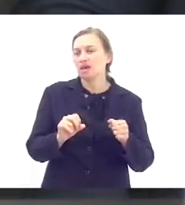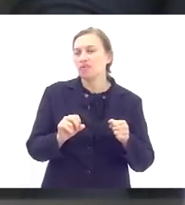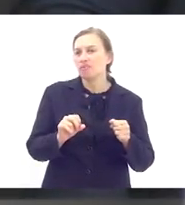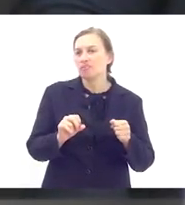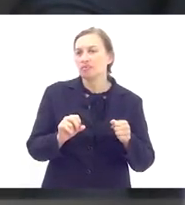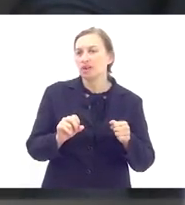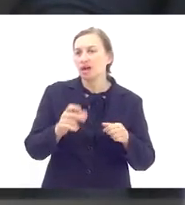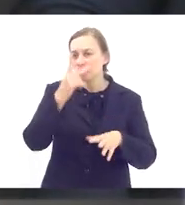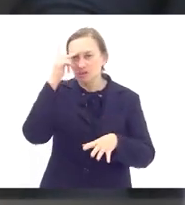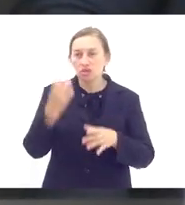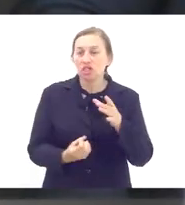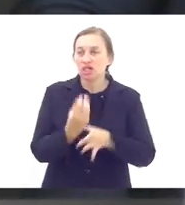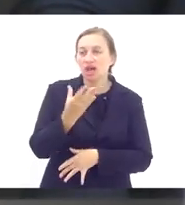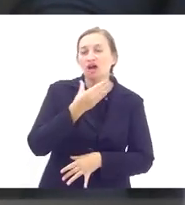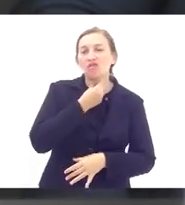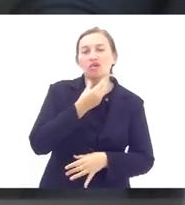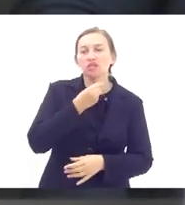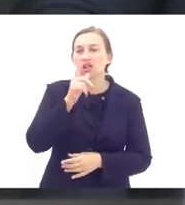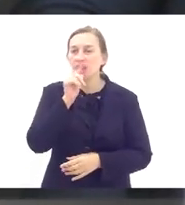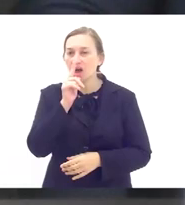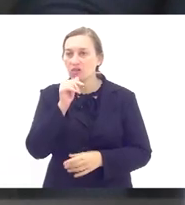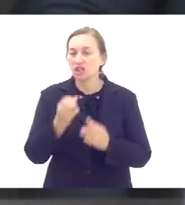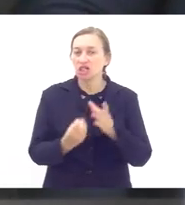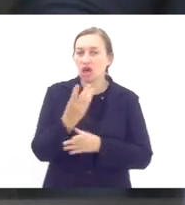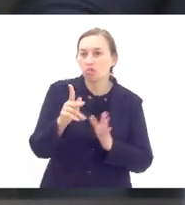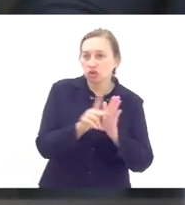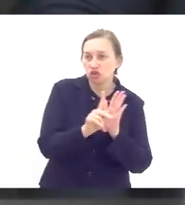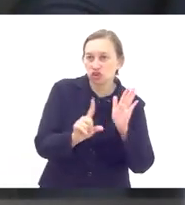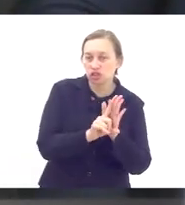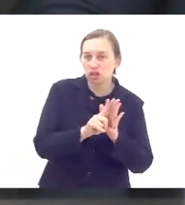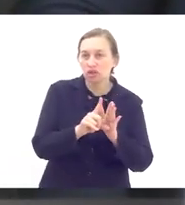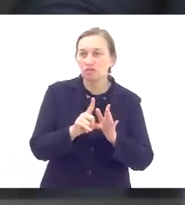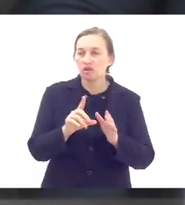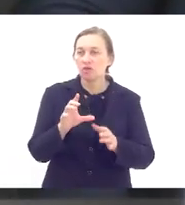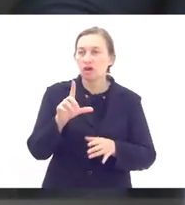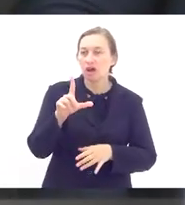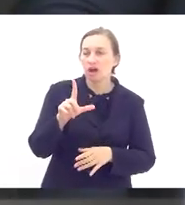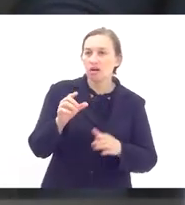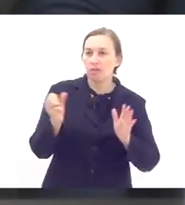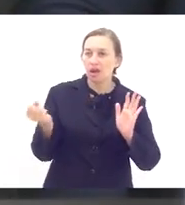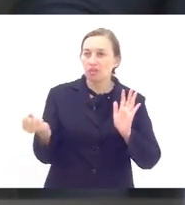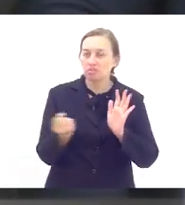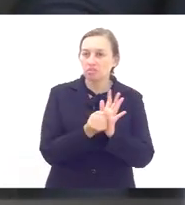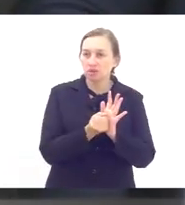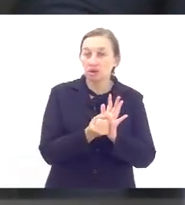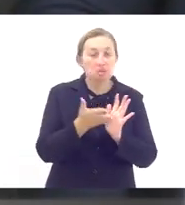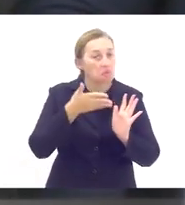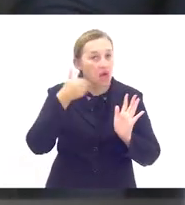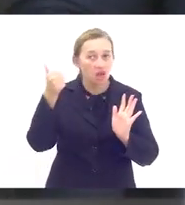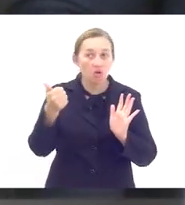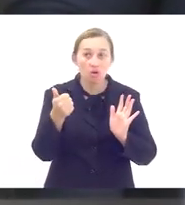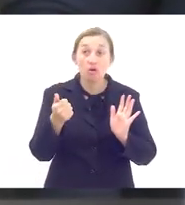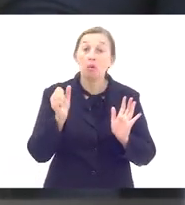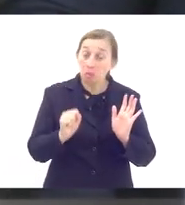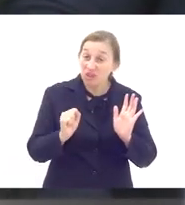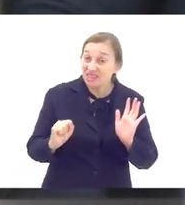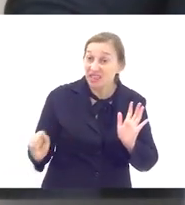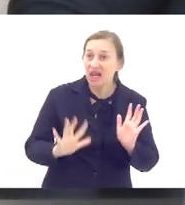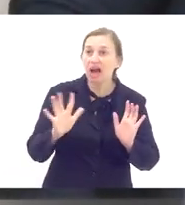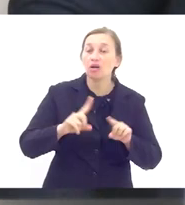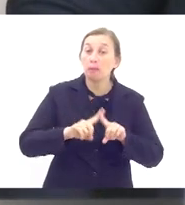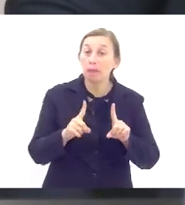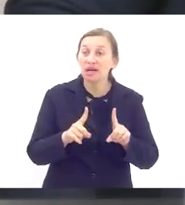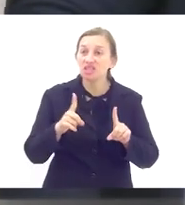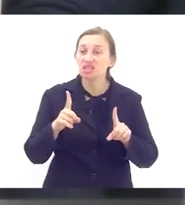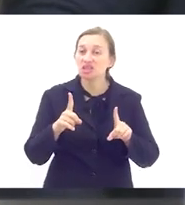num projeto de lei para que a gente possa dificultar, fazer um lacre melhor e que seja um pouco até mais caro. Que